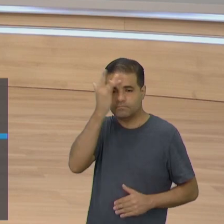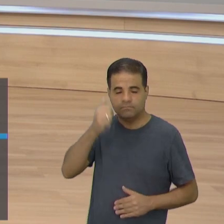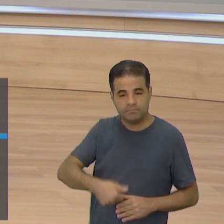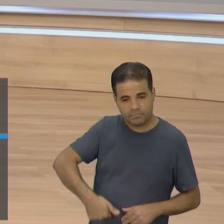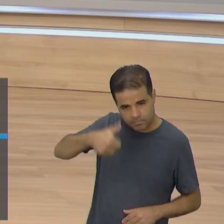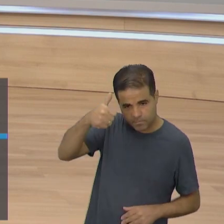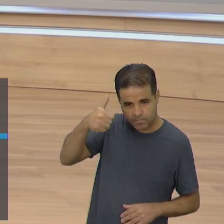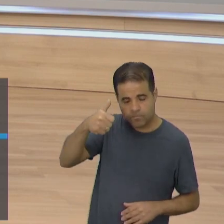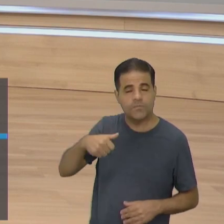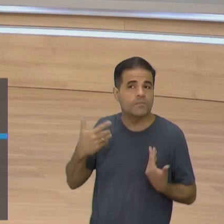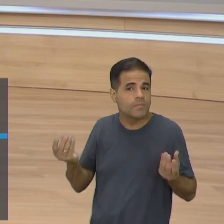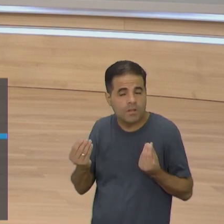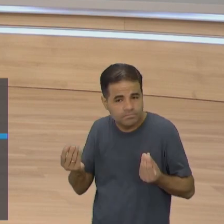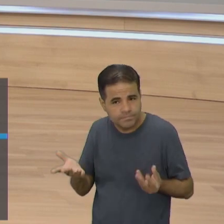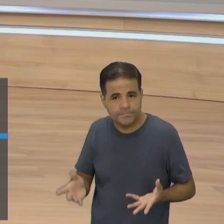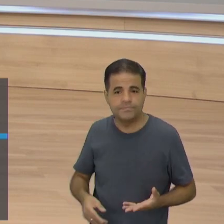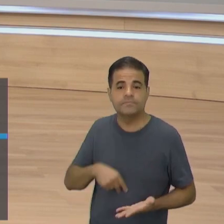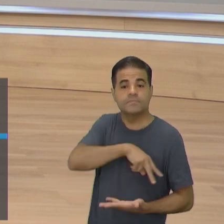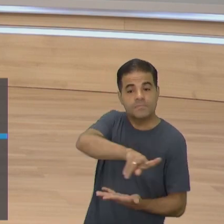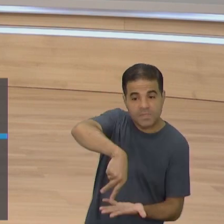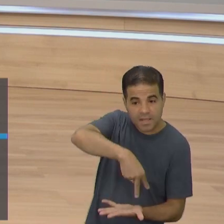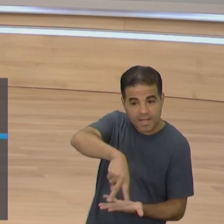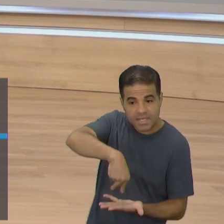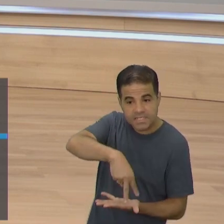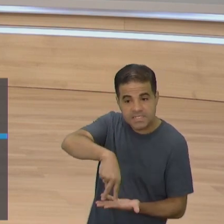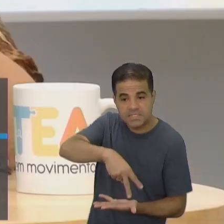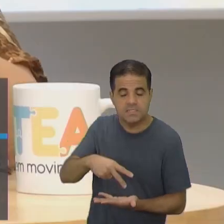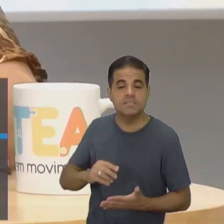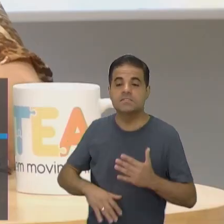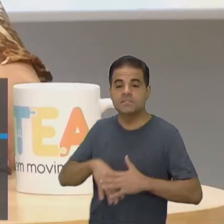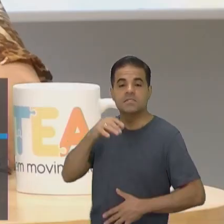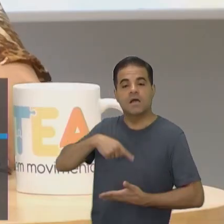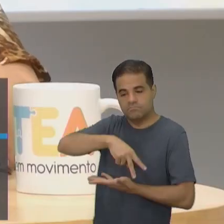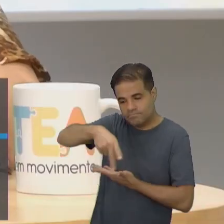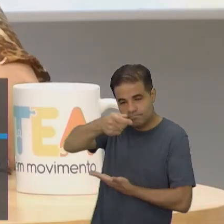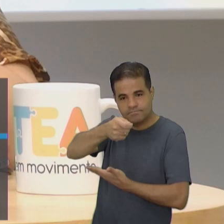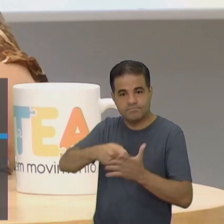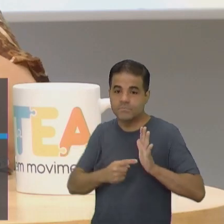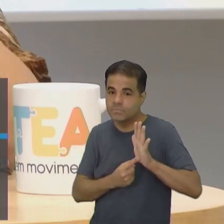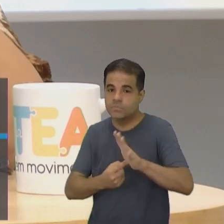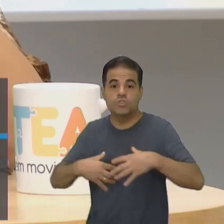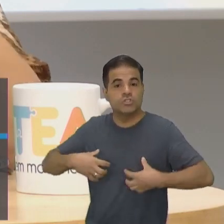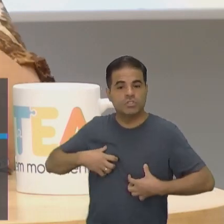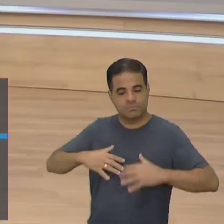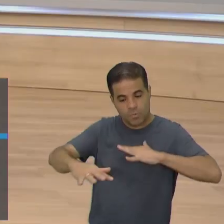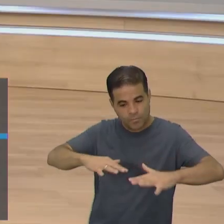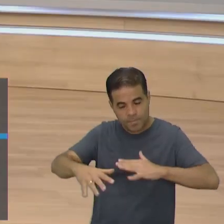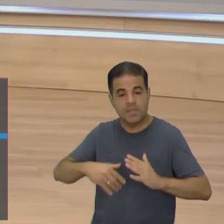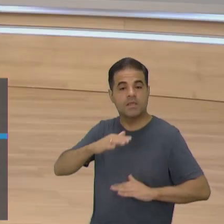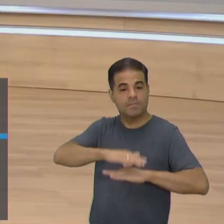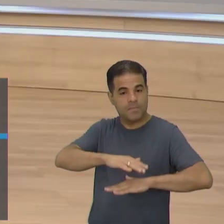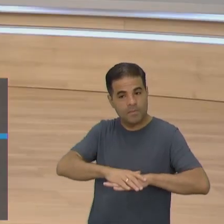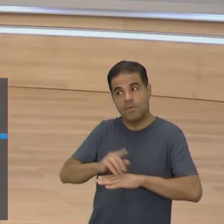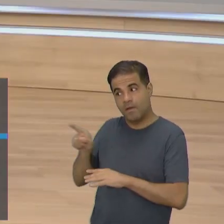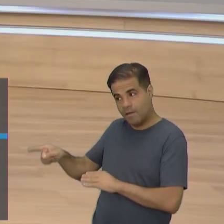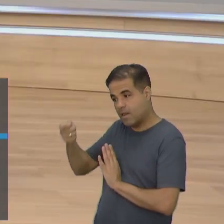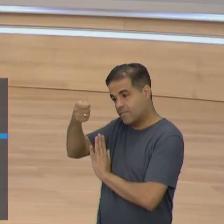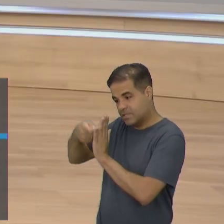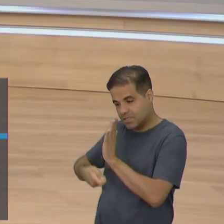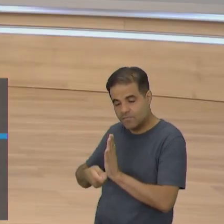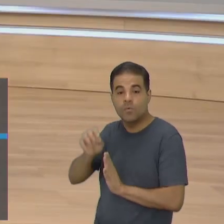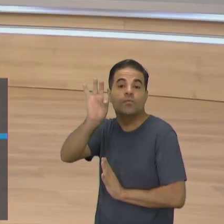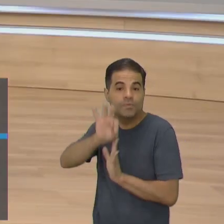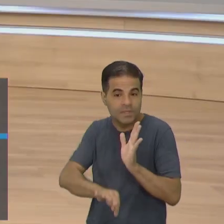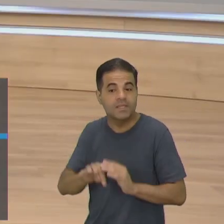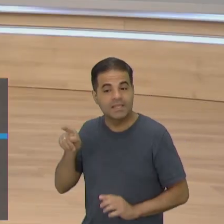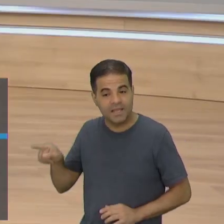melhor em dança. Então eu vou fazer a coreografia da nossa apresentação. E eu vou escrever o roteiro. E a Ana vai escrever o Porque eu